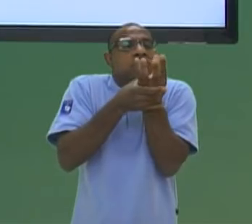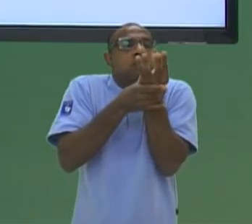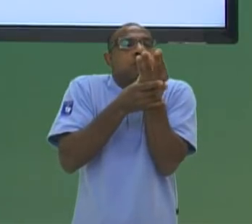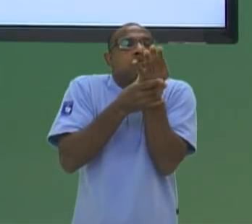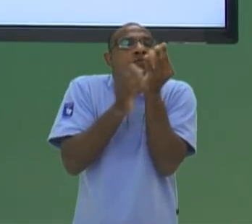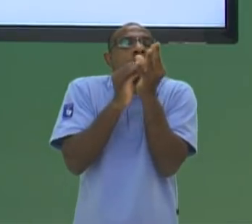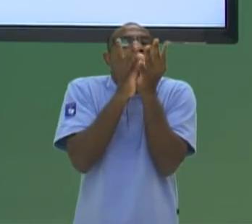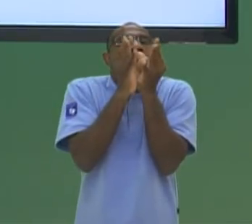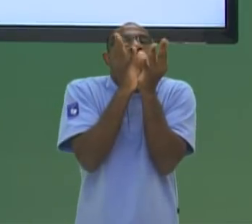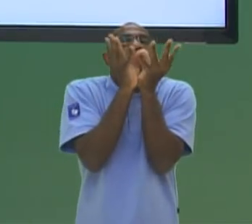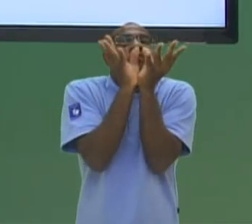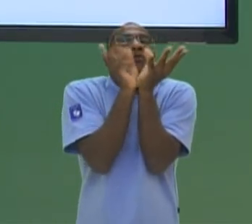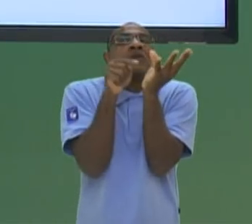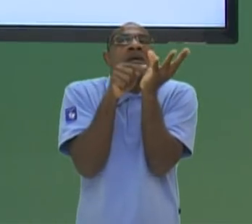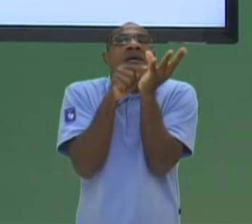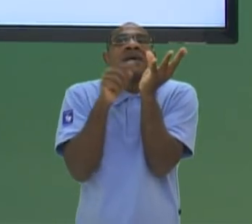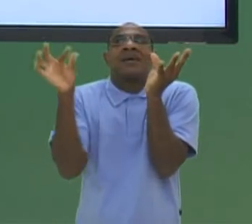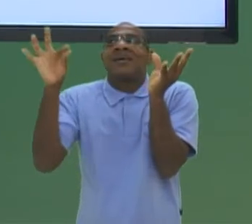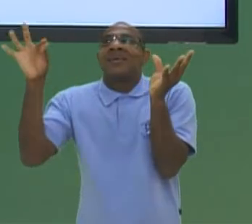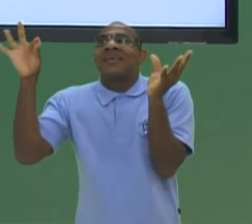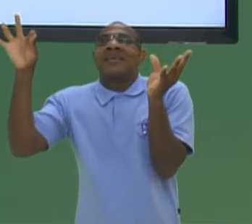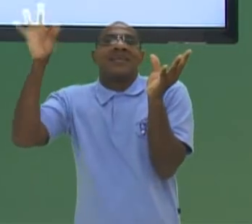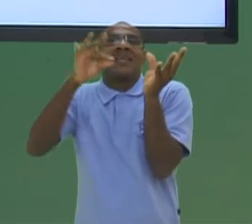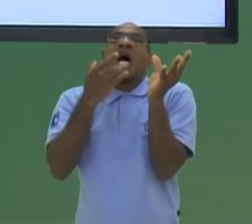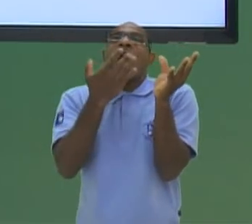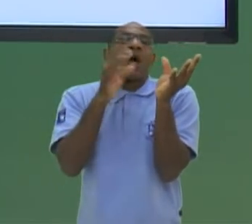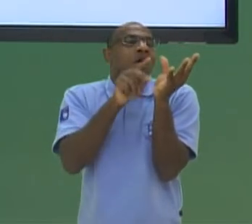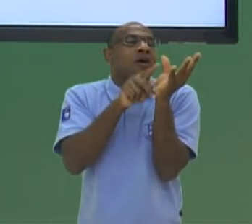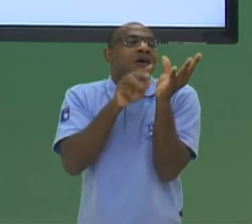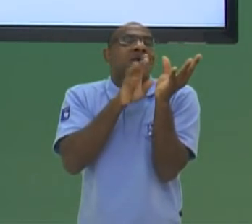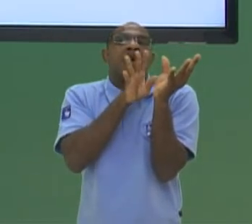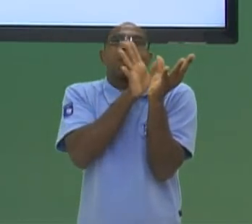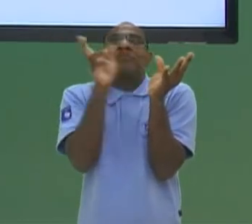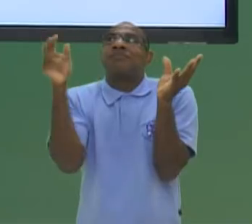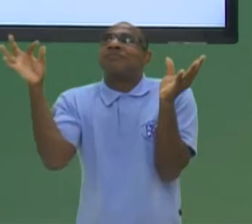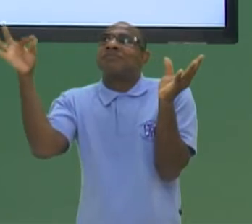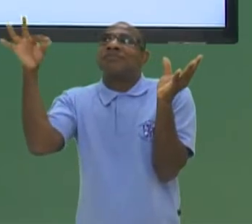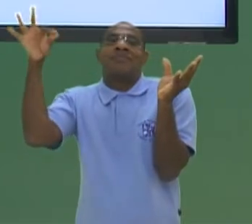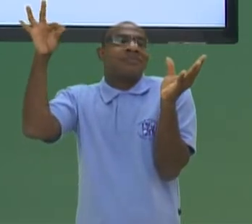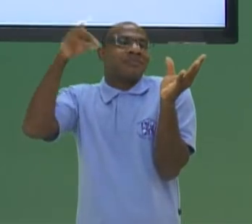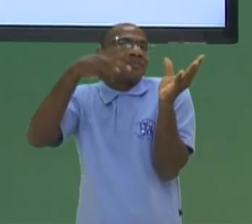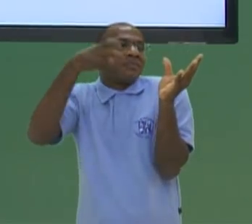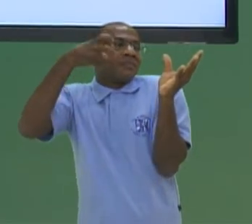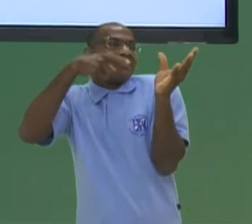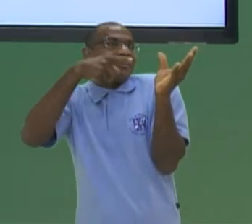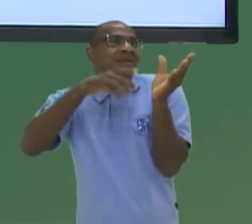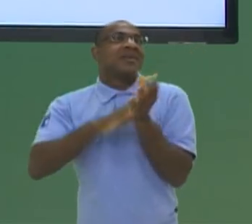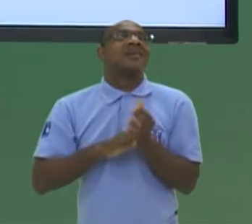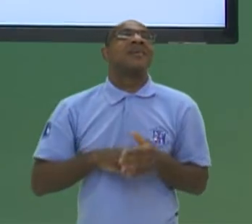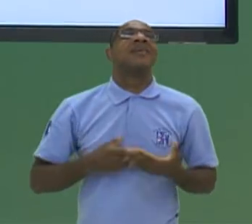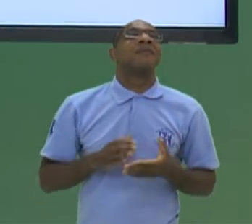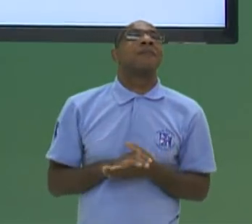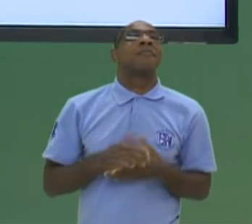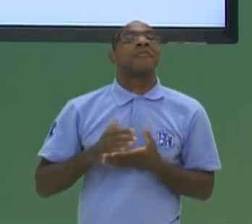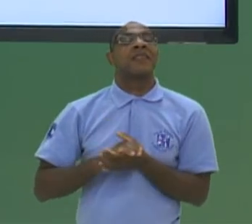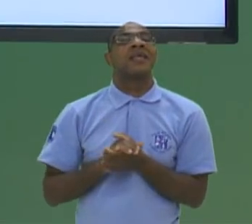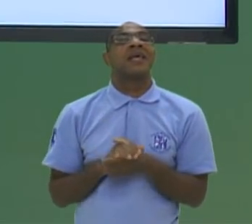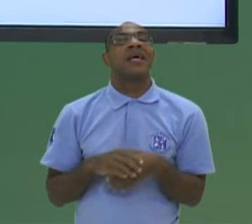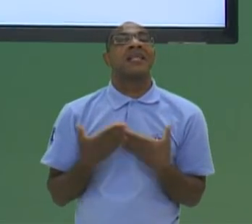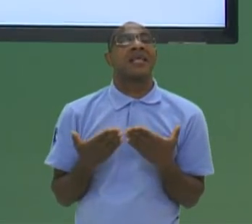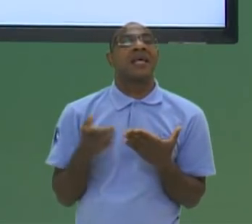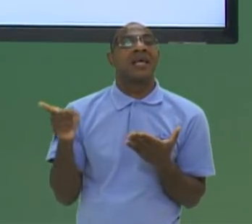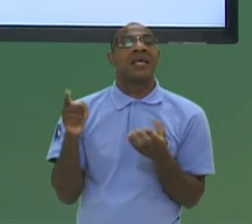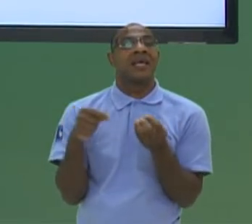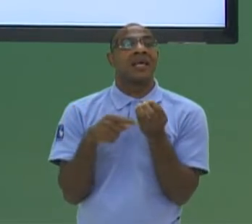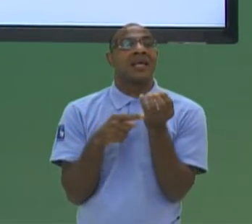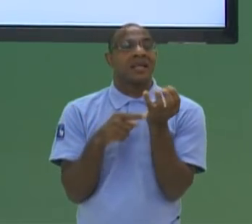polinizadores. O conjunto de pétala tem o nome daquele carro que é bem bonito, bem estiloso, o corola. Aqui embaixo a